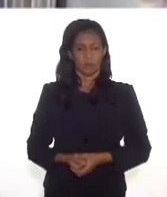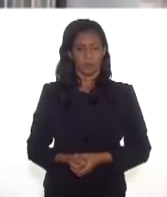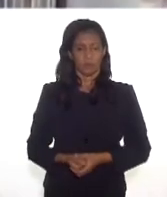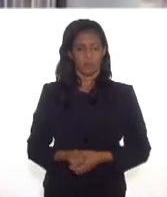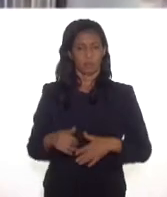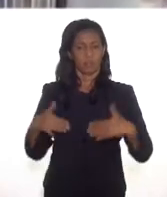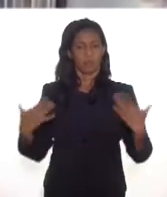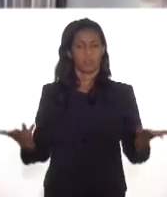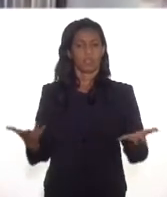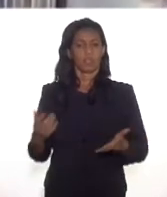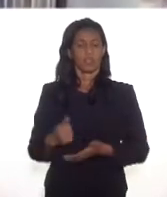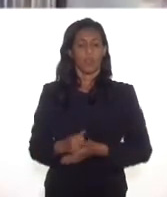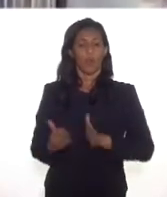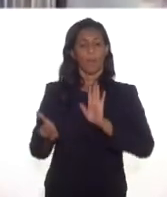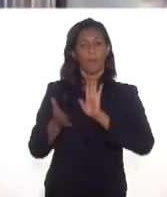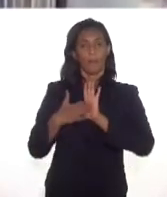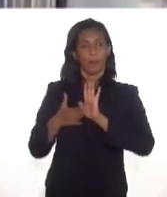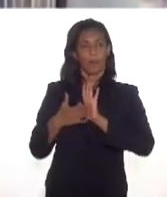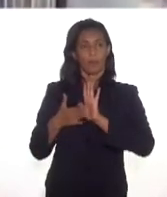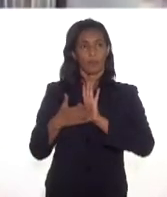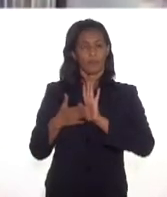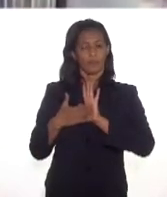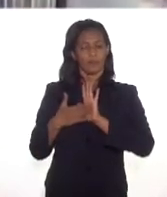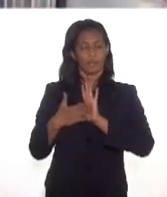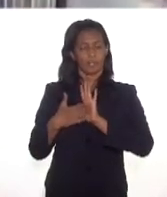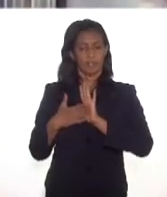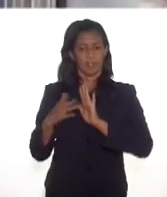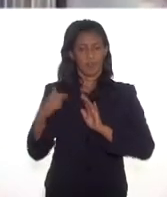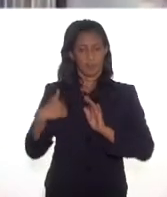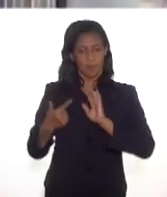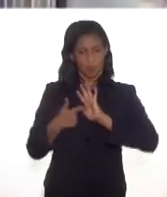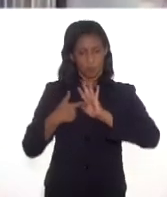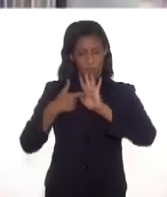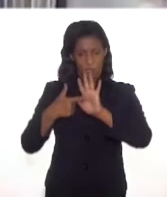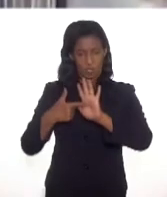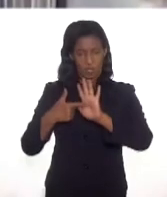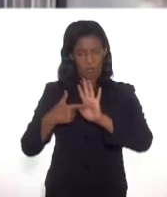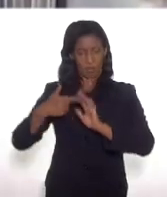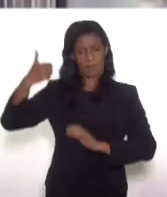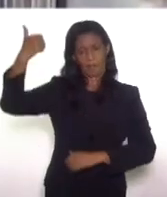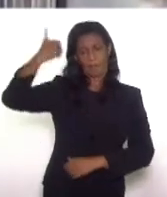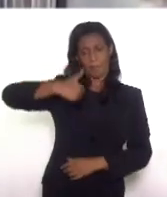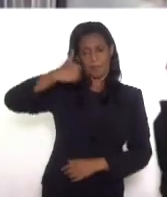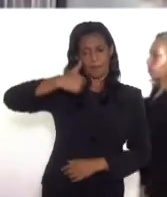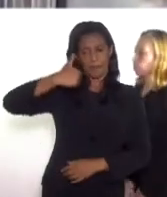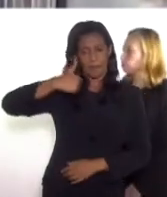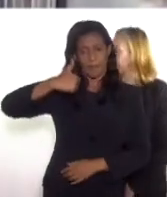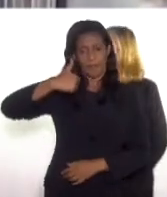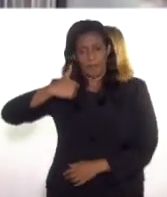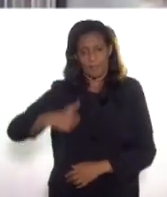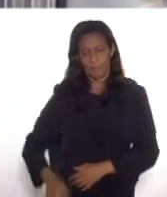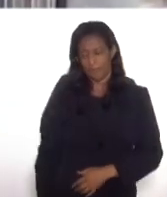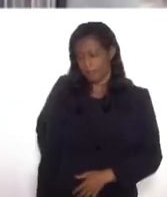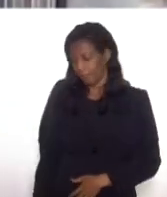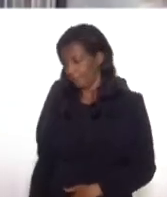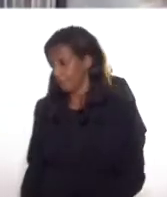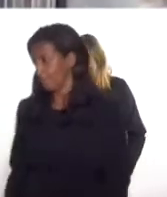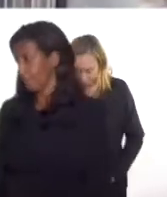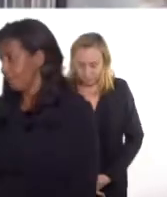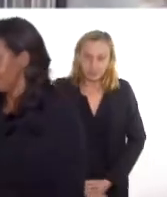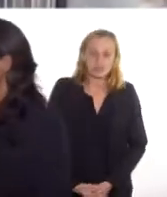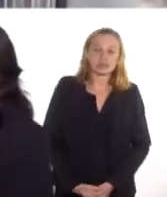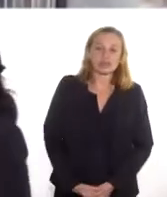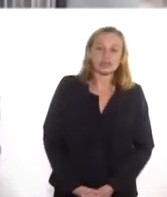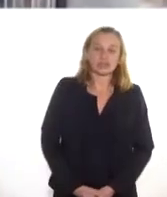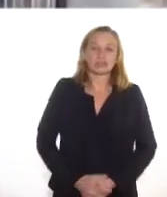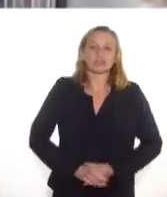Então, a proposta que pelo menos foi apresentada, primeiro, aquilo dali tem que ser, é um bem público e